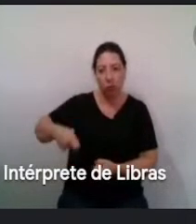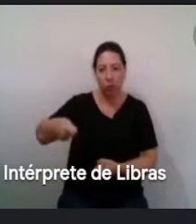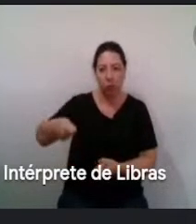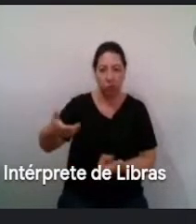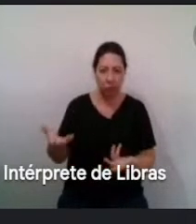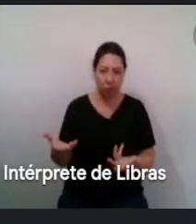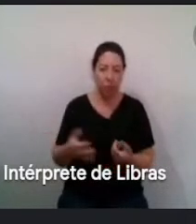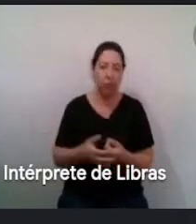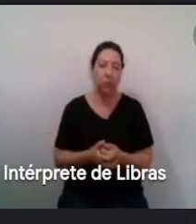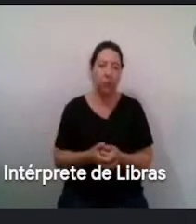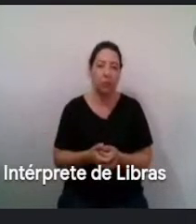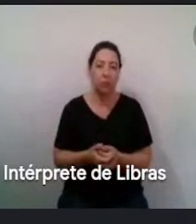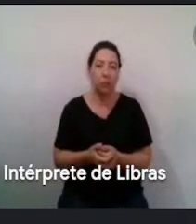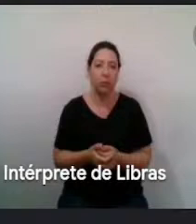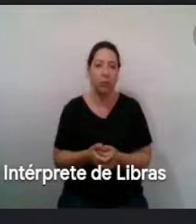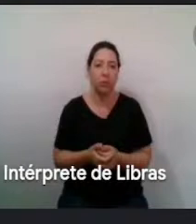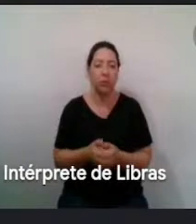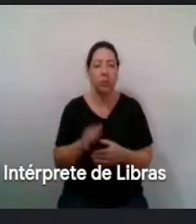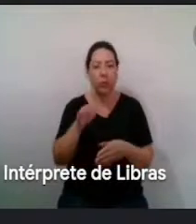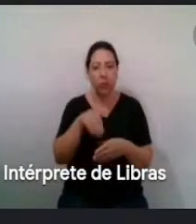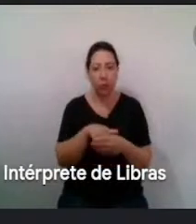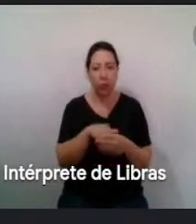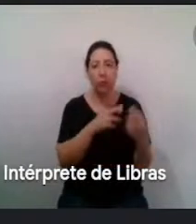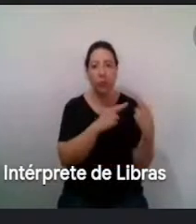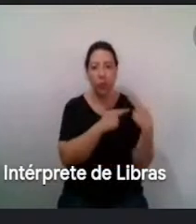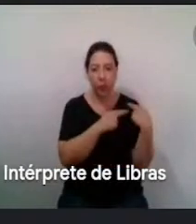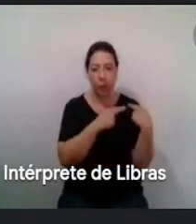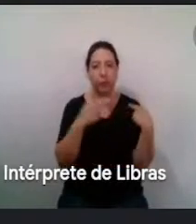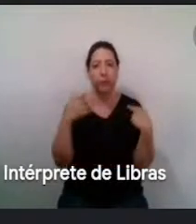nos termos do voto do relator.